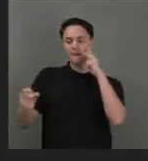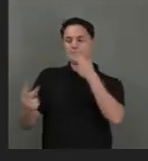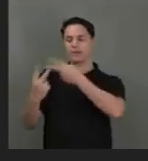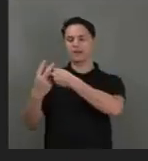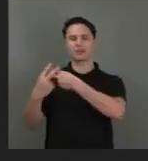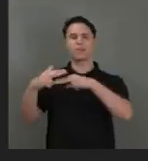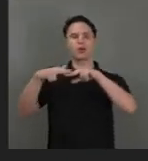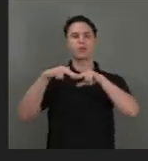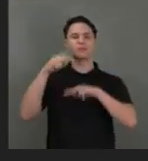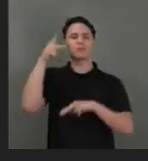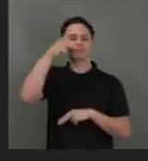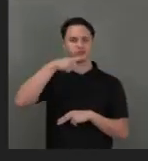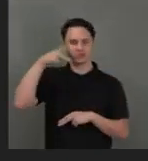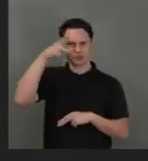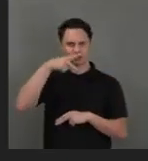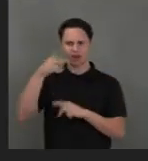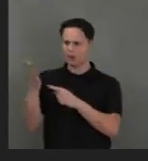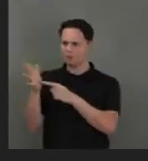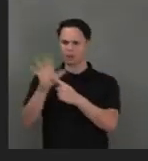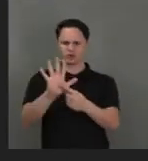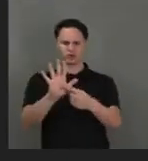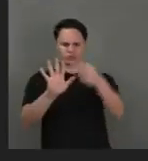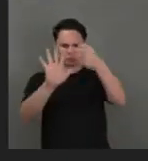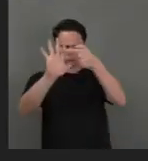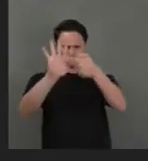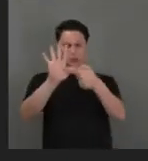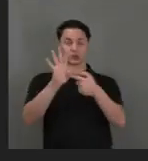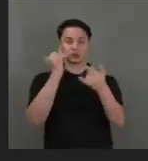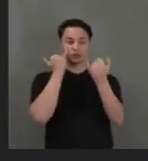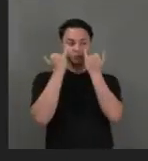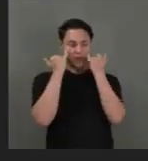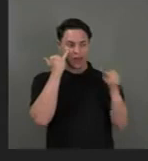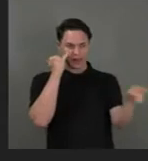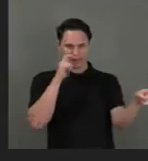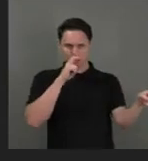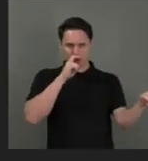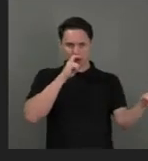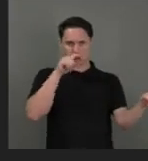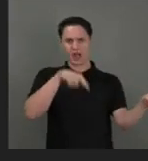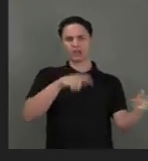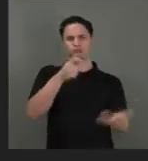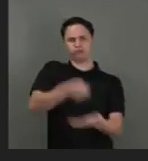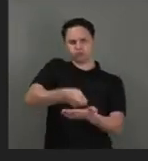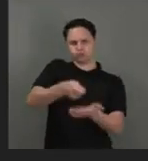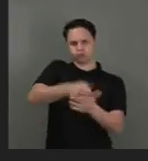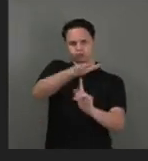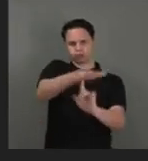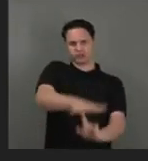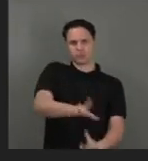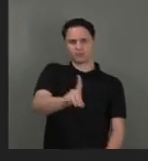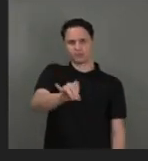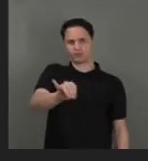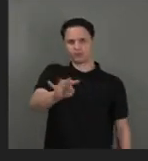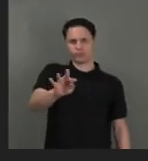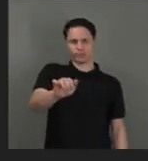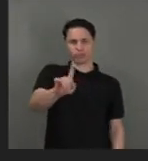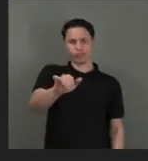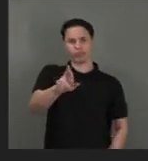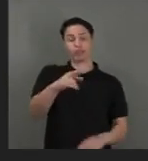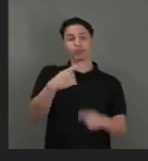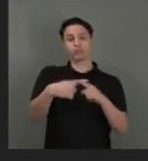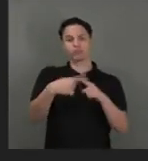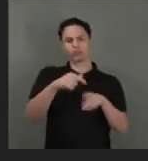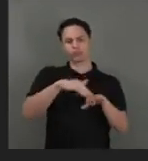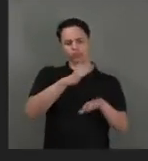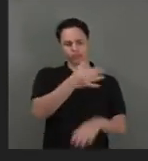que caracterizam o regime de Maduro como uma narcoditadura, pois mais de 60% do